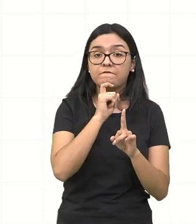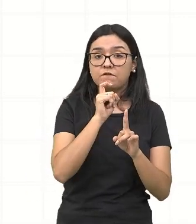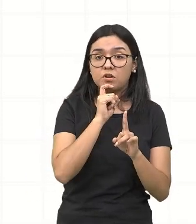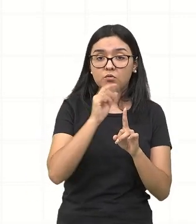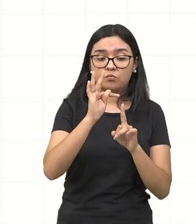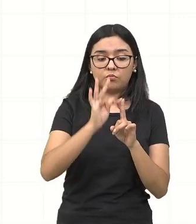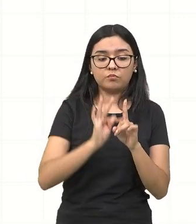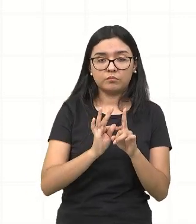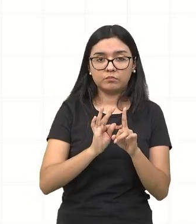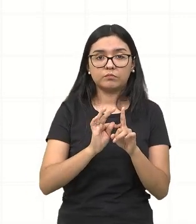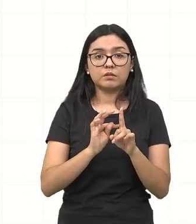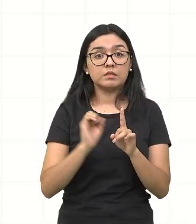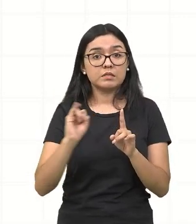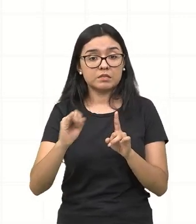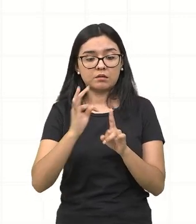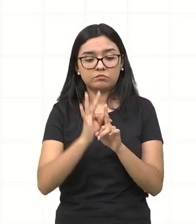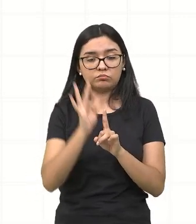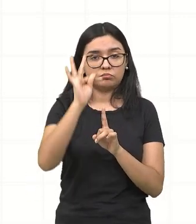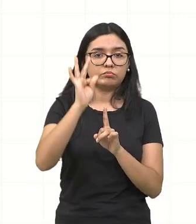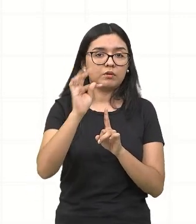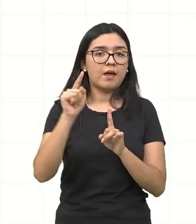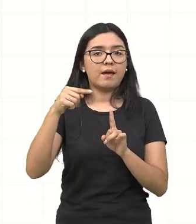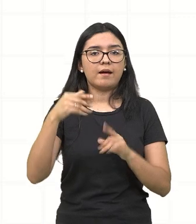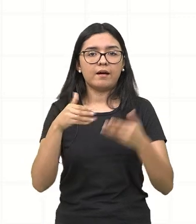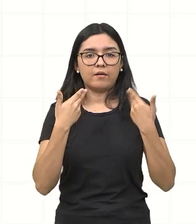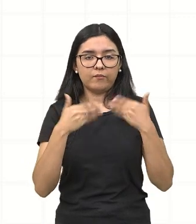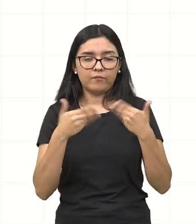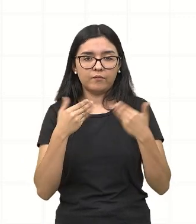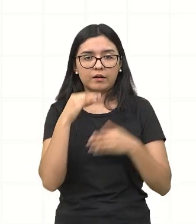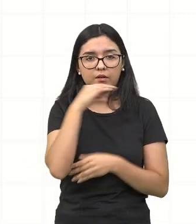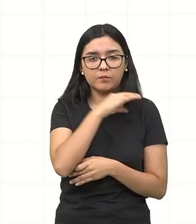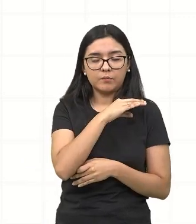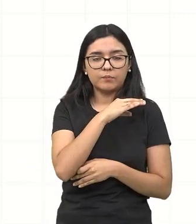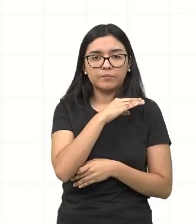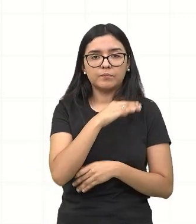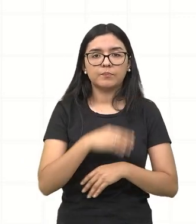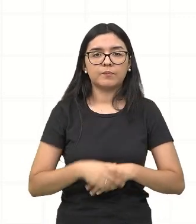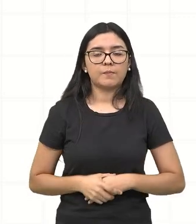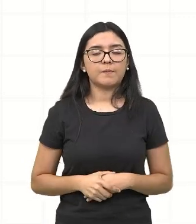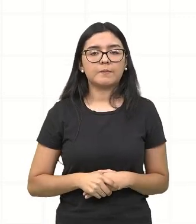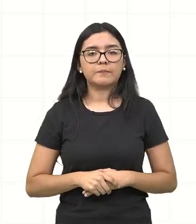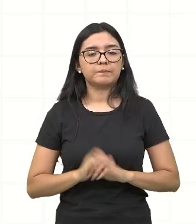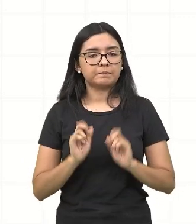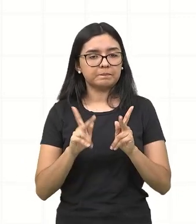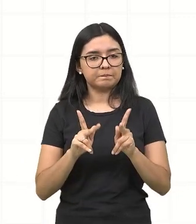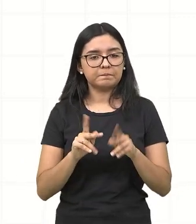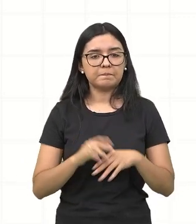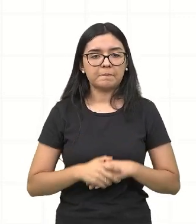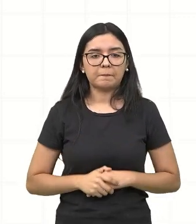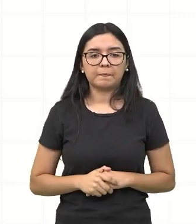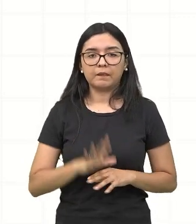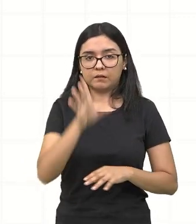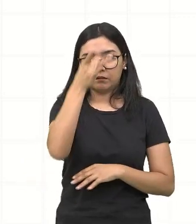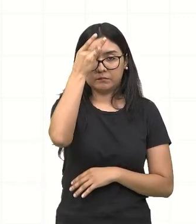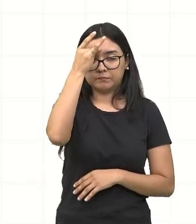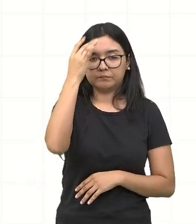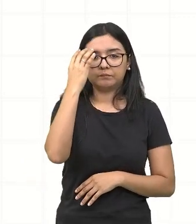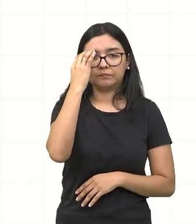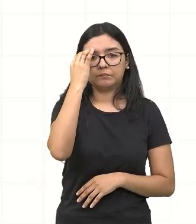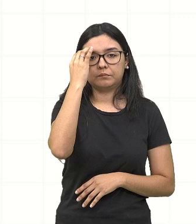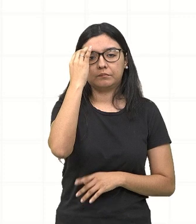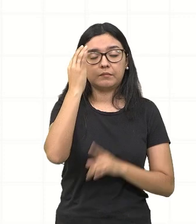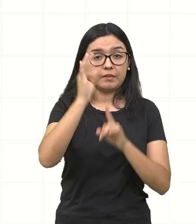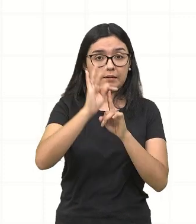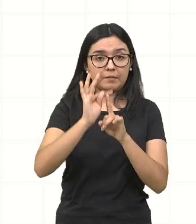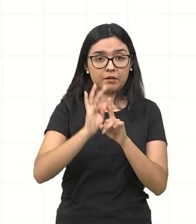frio. Temperaturas altas, sensação de calor. Beleza? Marca bem, ó.